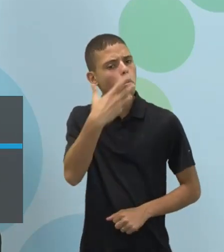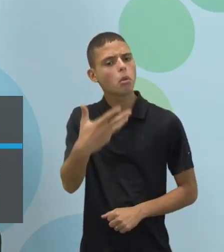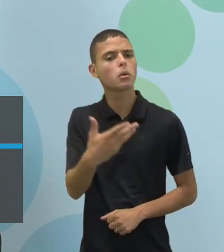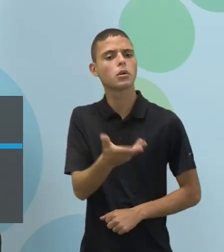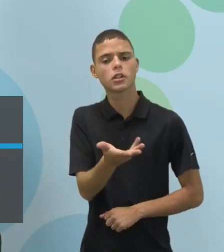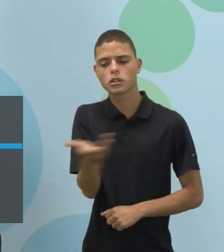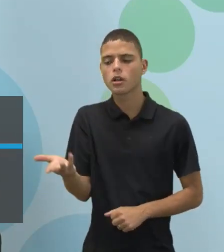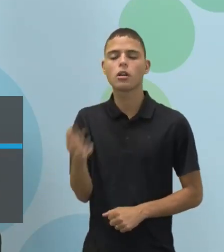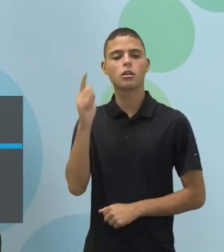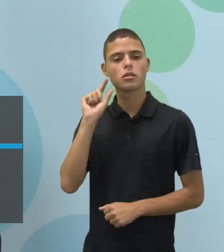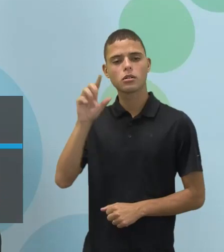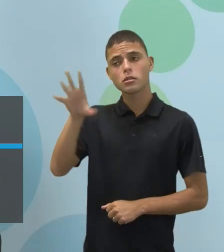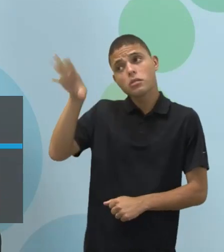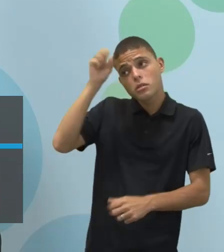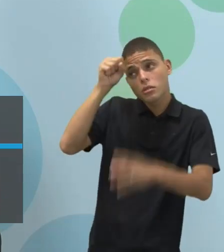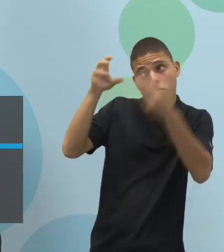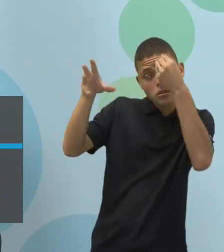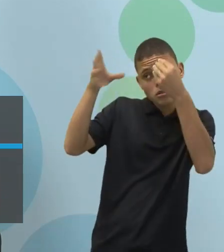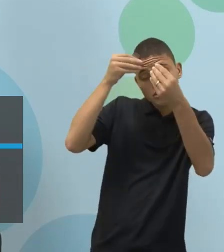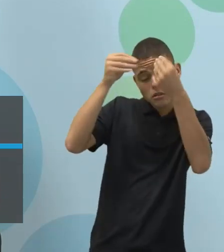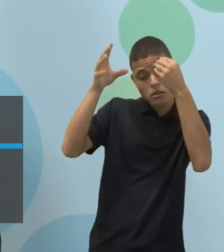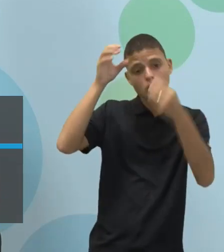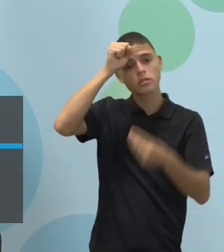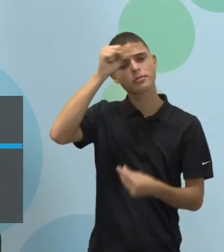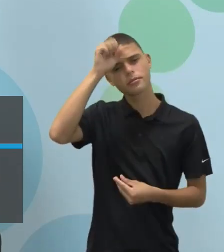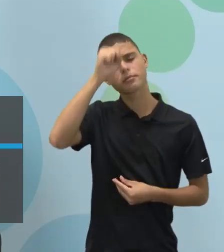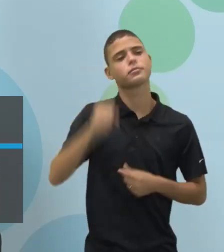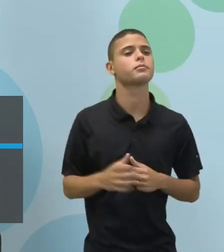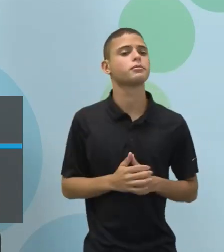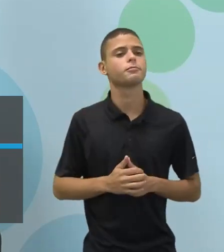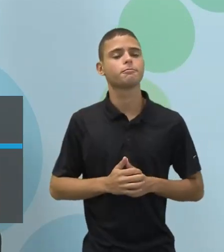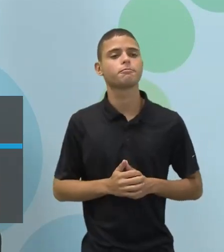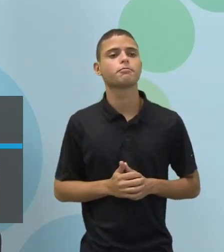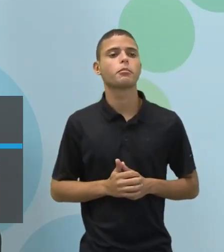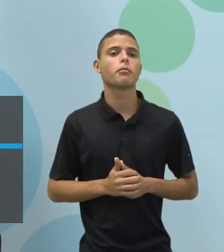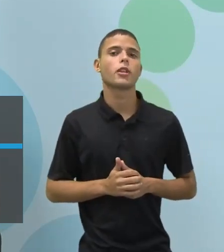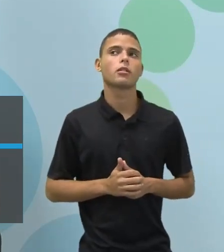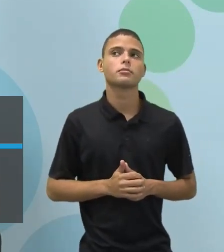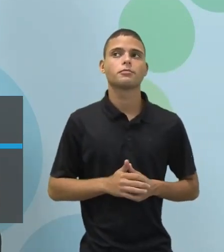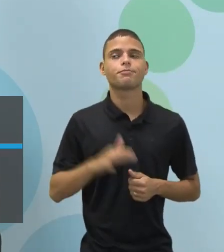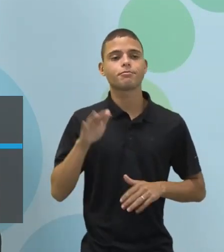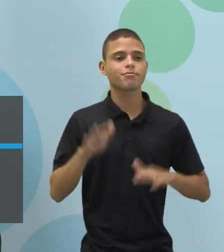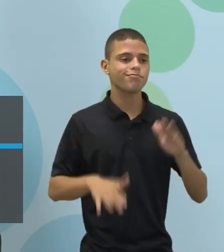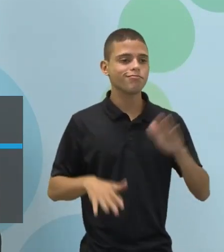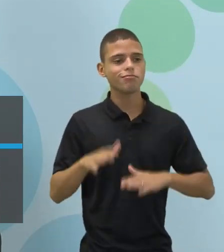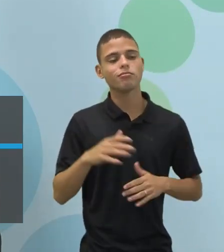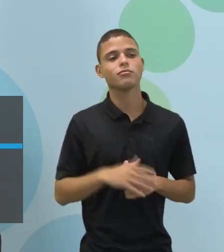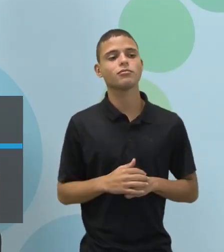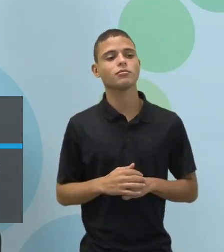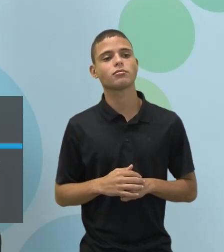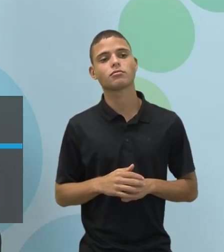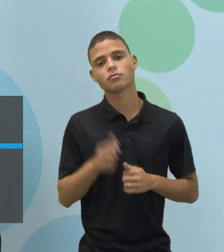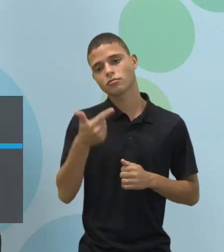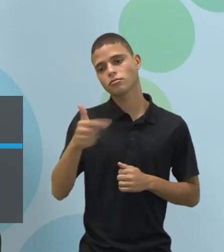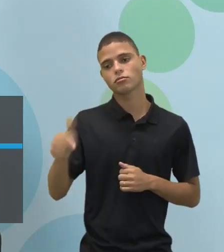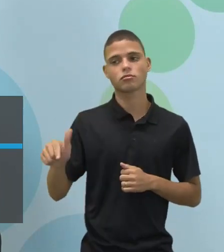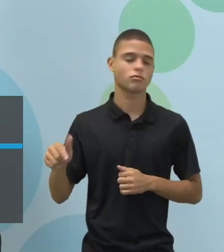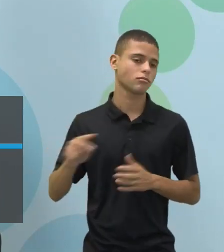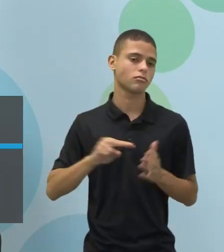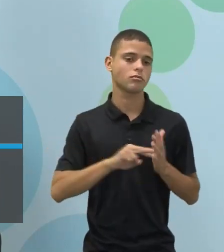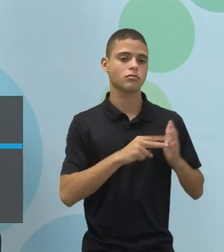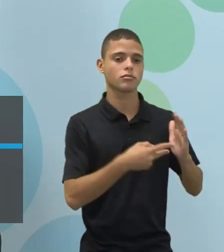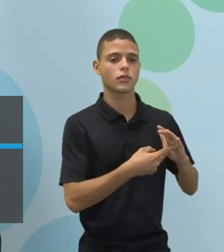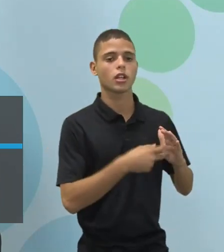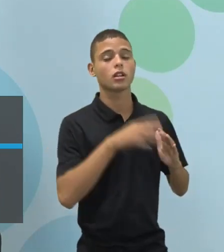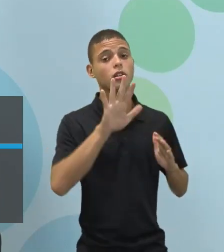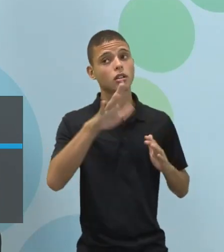A aplicação, de fato, pode ser que às vezes para um ou para outro não tenha assim tanto significado. O mais é importante